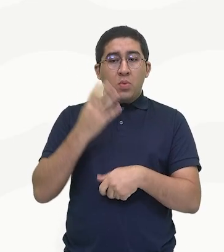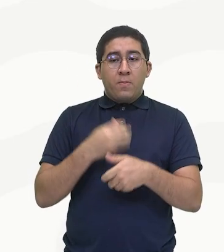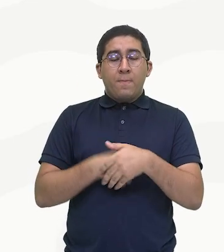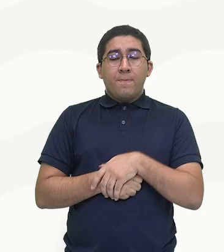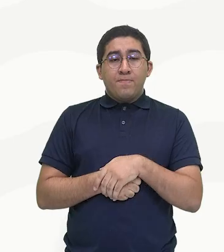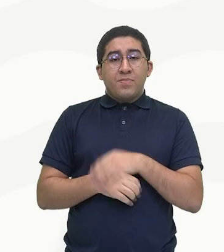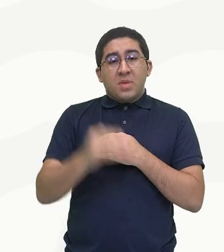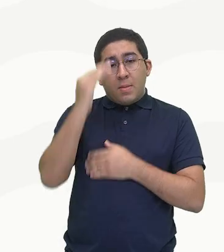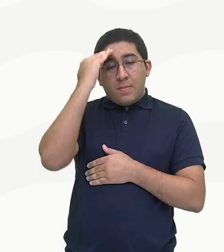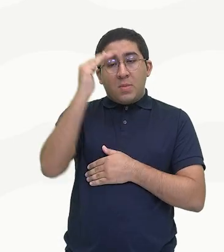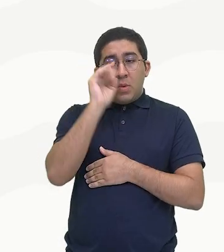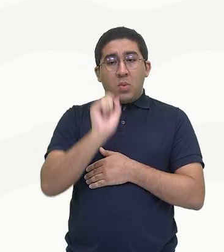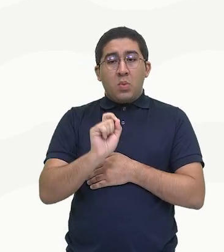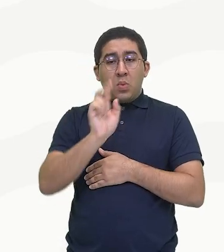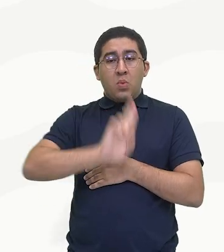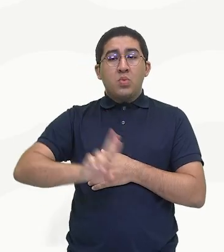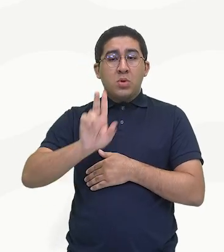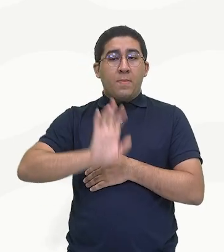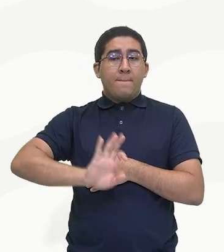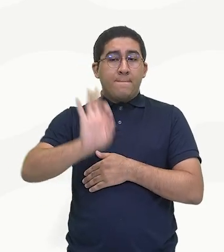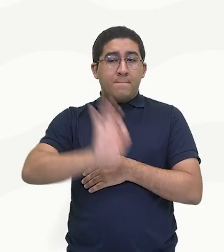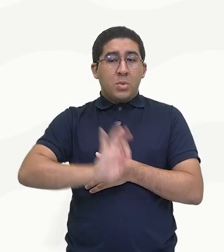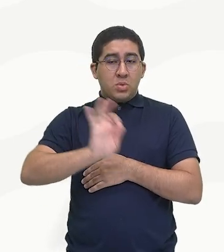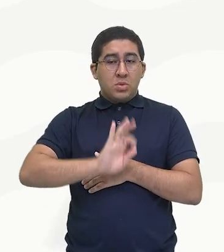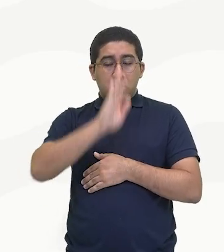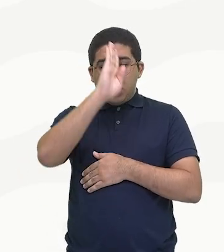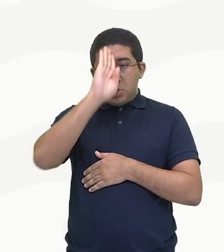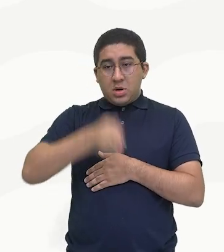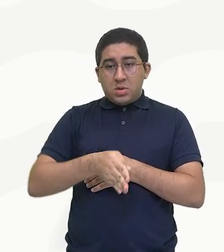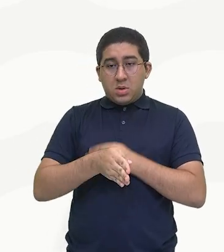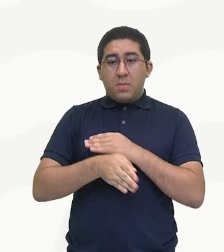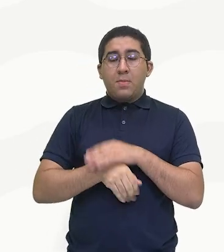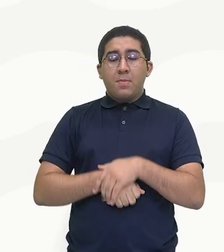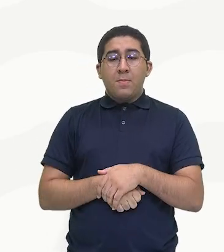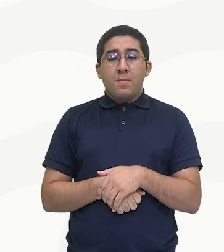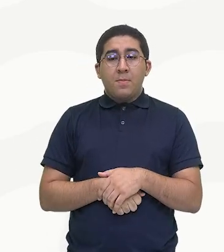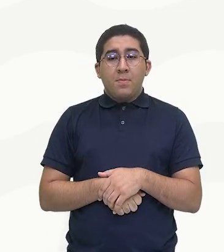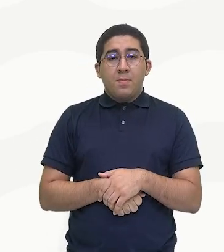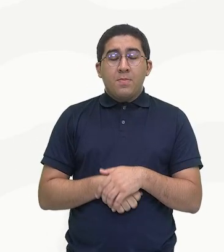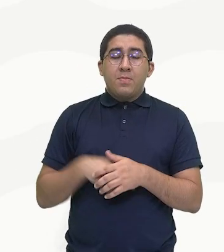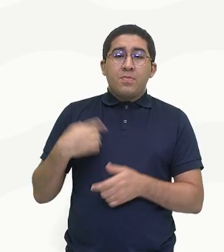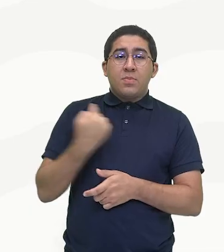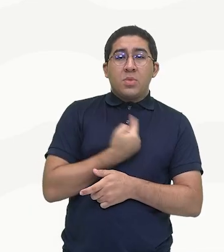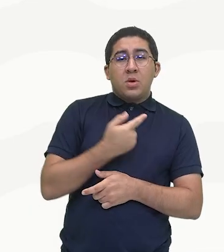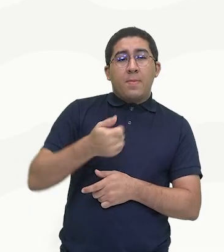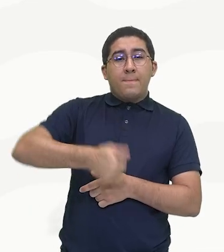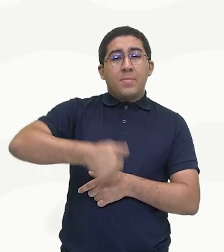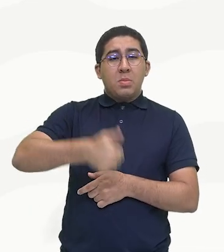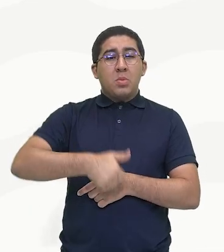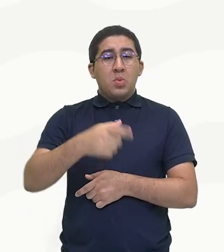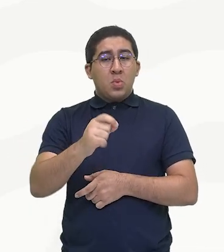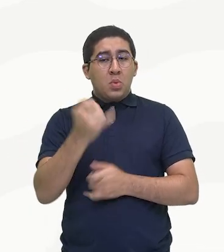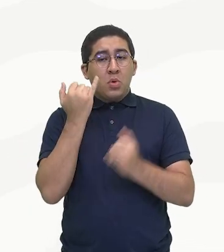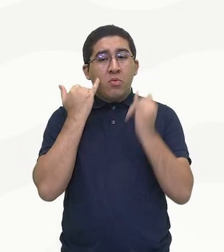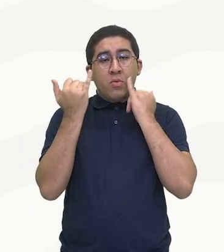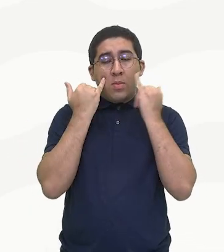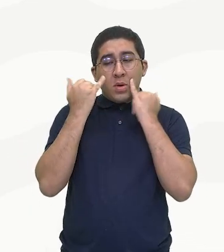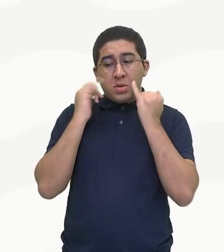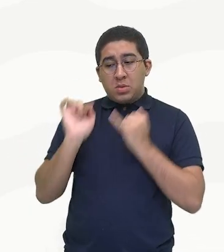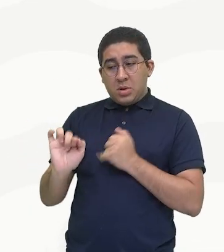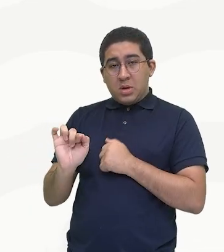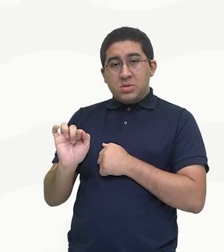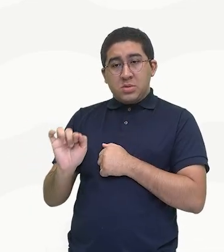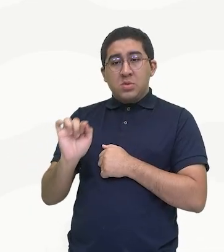delas é a gente utilizar a porcentagem direto aqui. A gente vai pegar primeiro a informação do ano